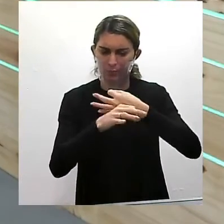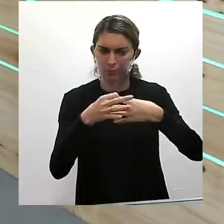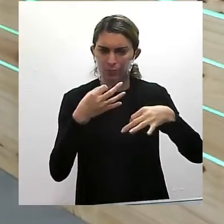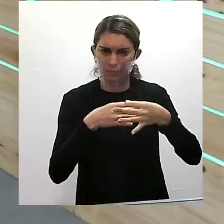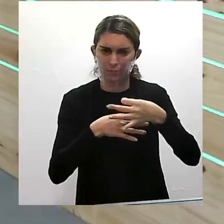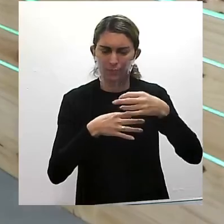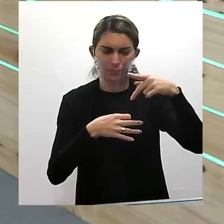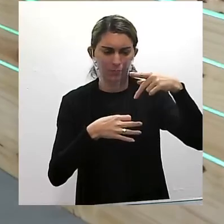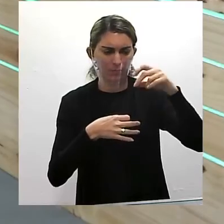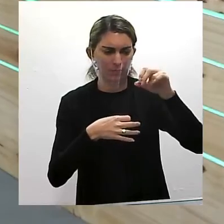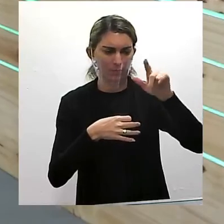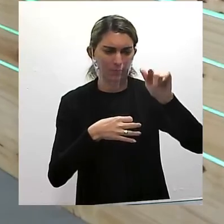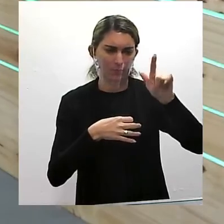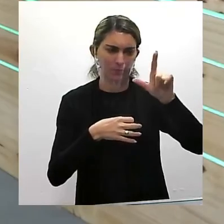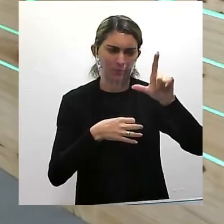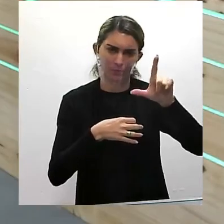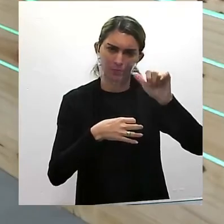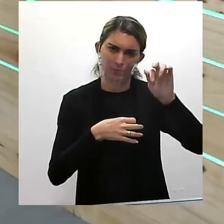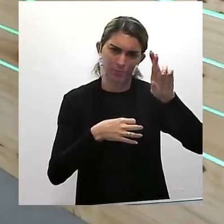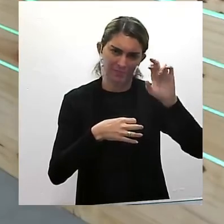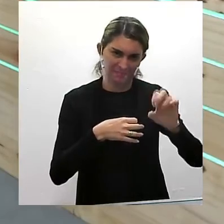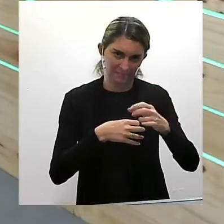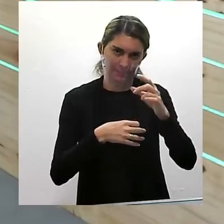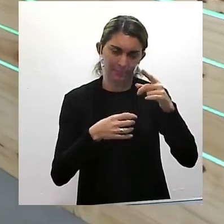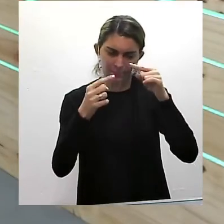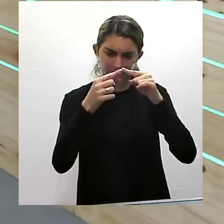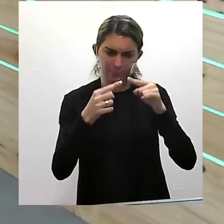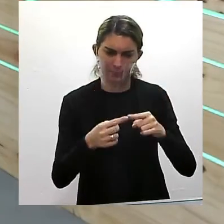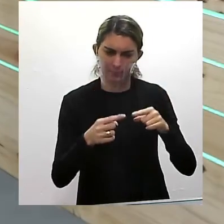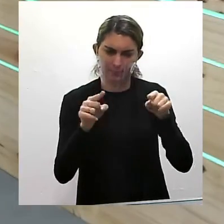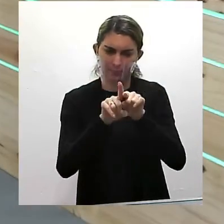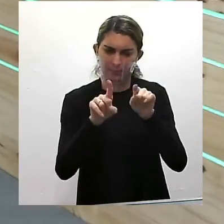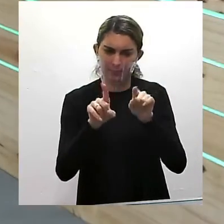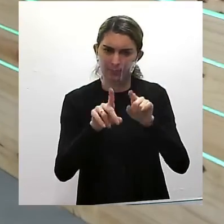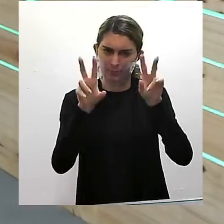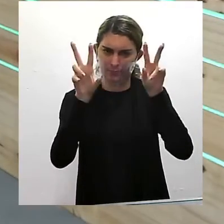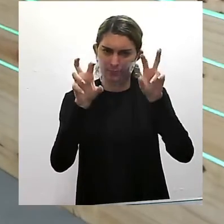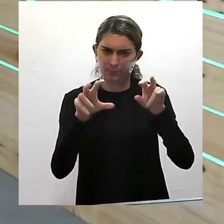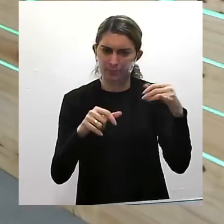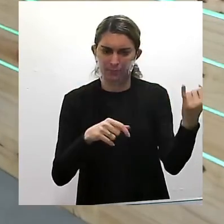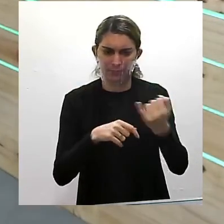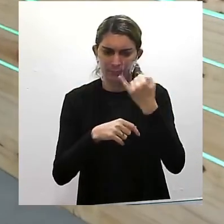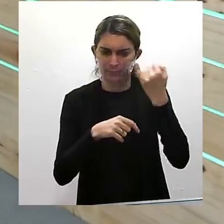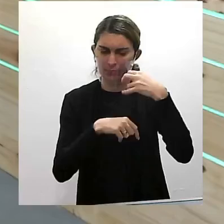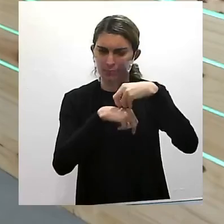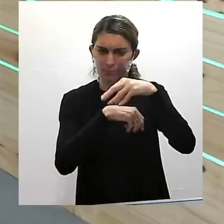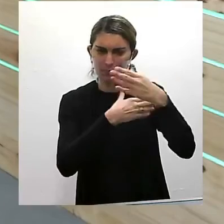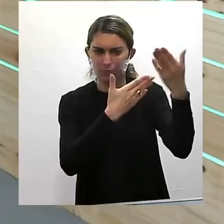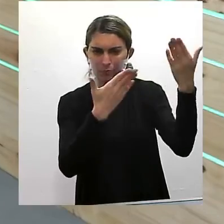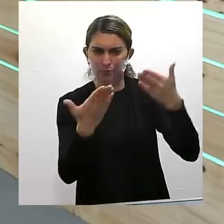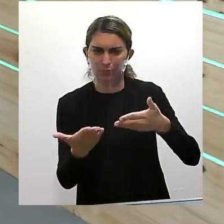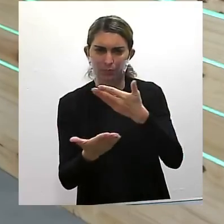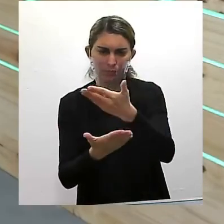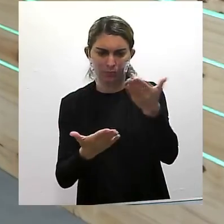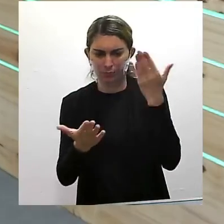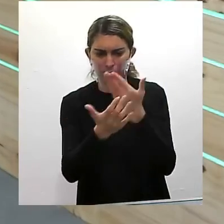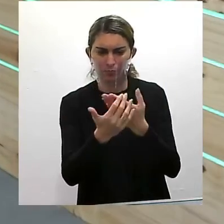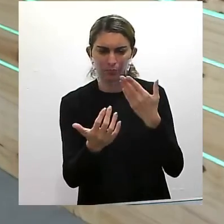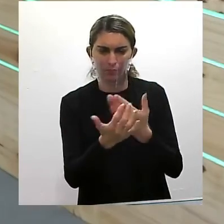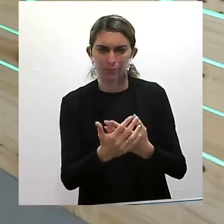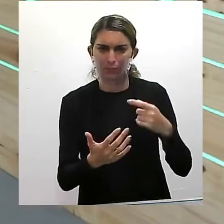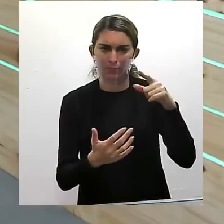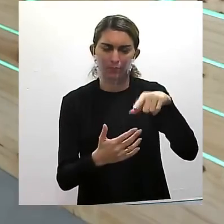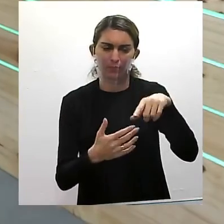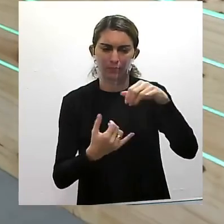são polares e apolares, a gente tem que se ligar também em um assunto muito importante que eu vou até convidar vocês a estudar, que é a questão